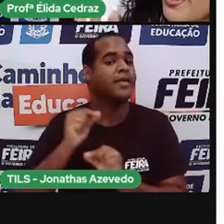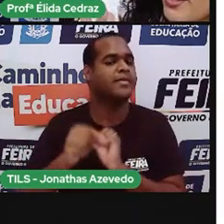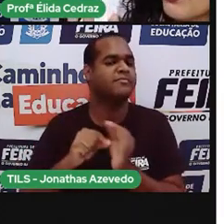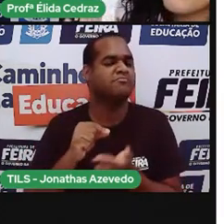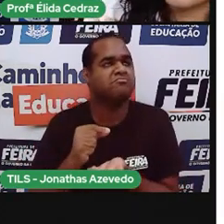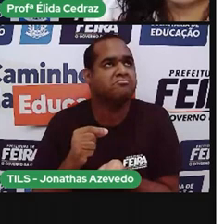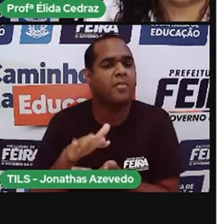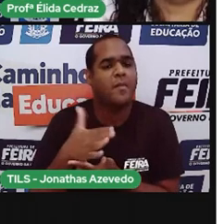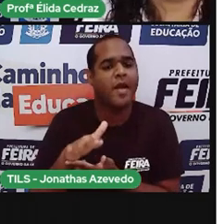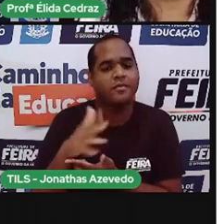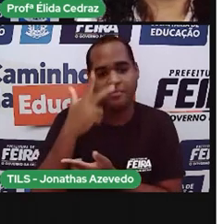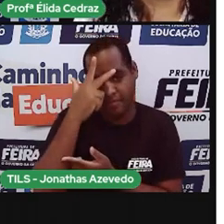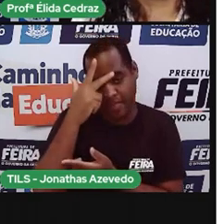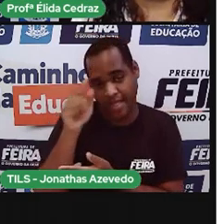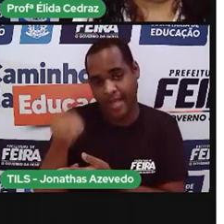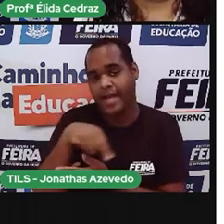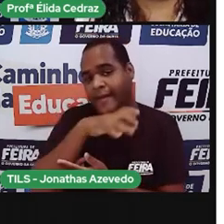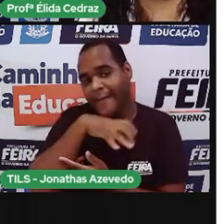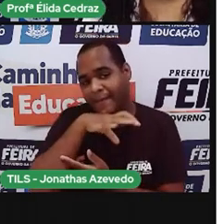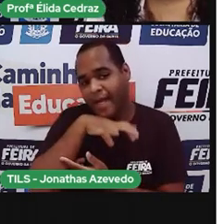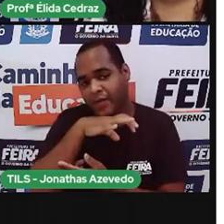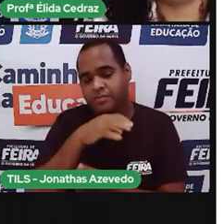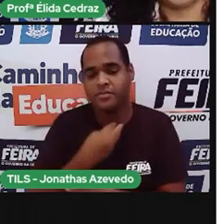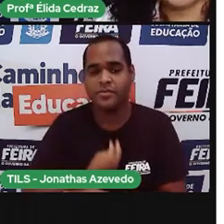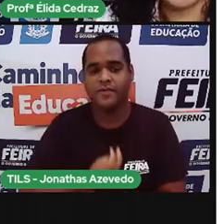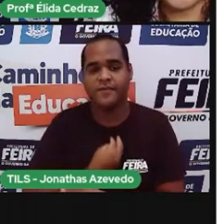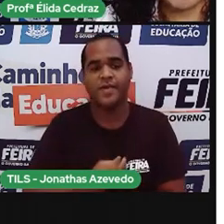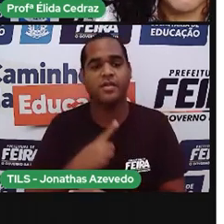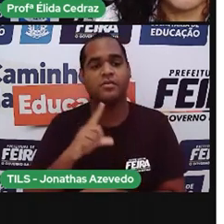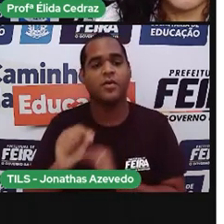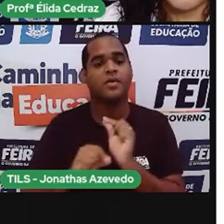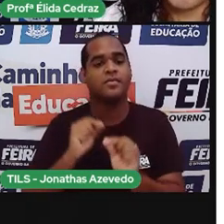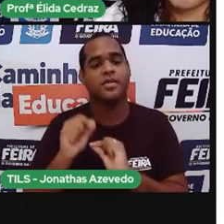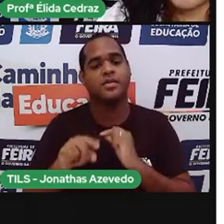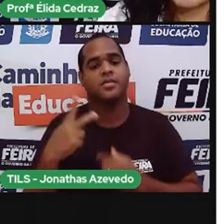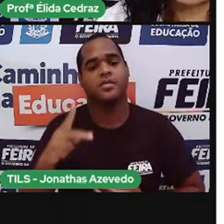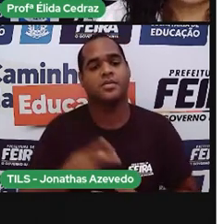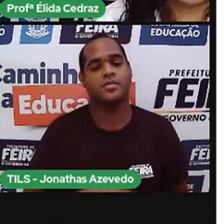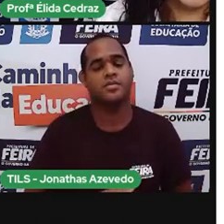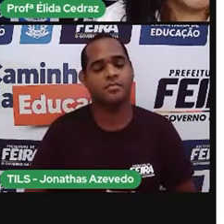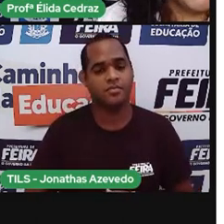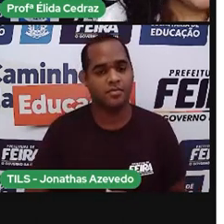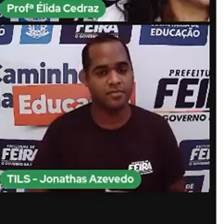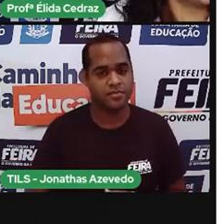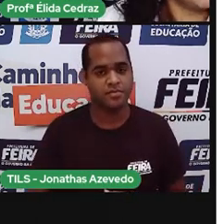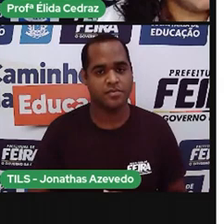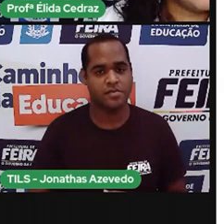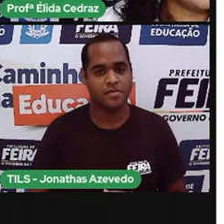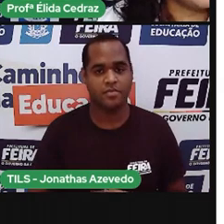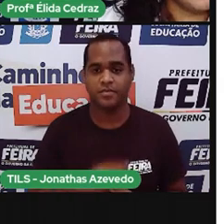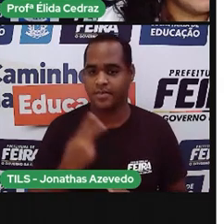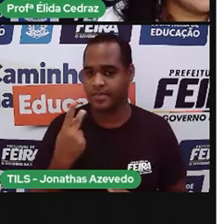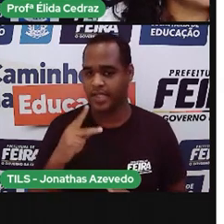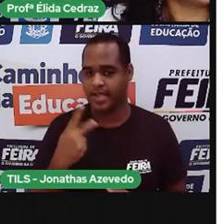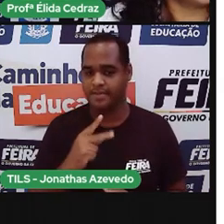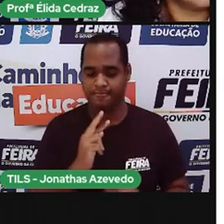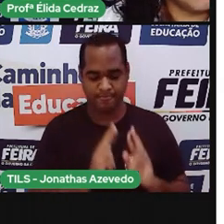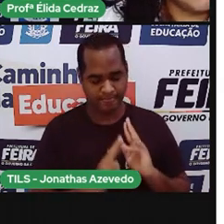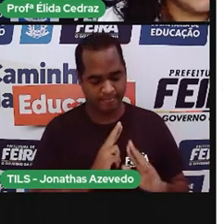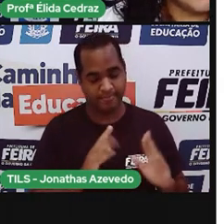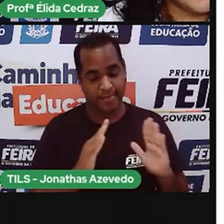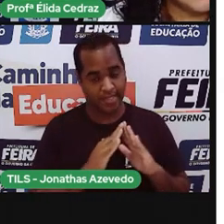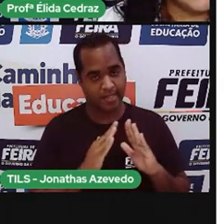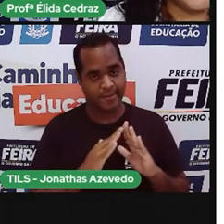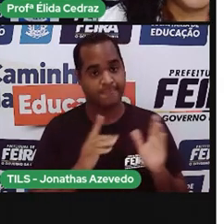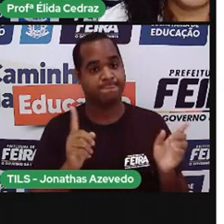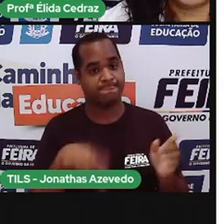mais ou menos quanto é que vive os animais. Nós tivemos a atividade em casa